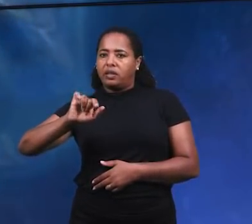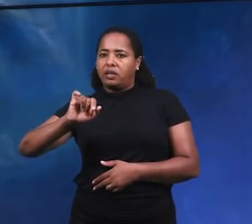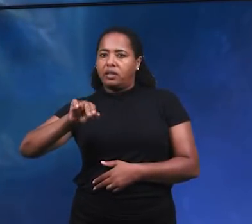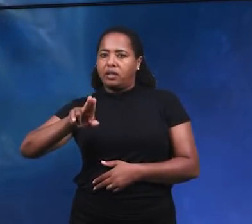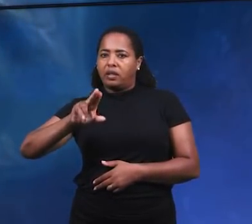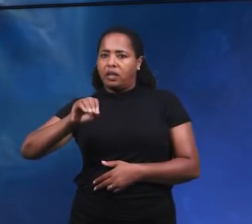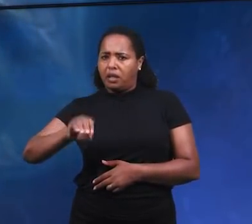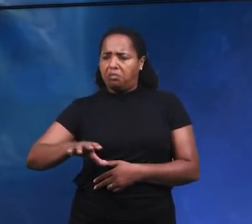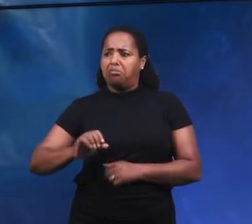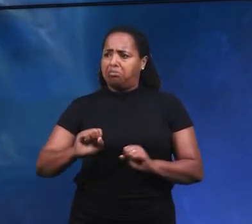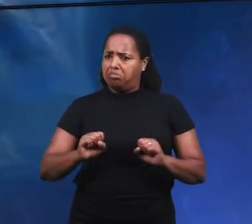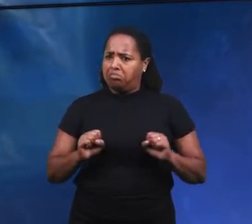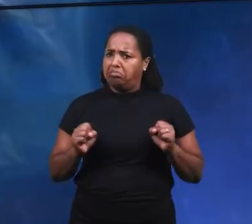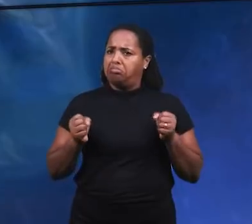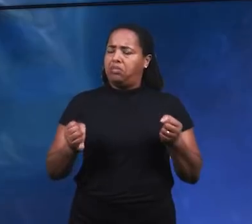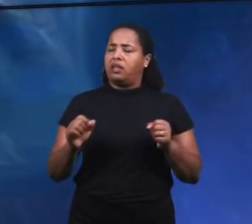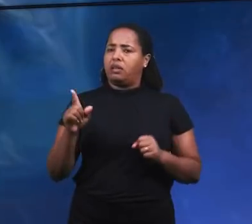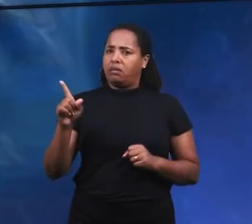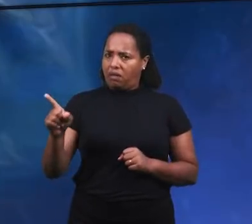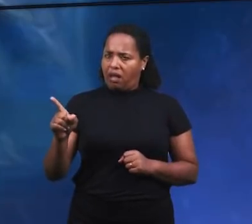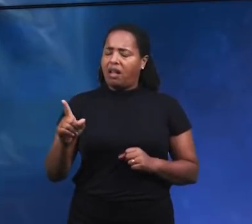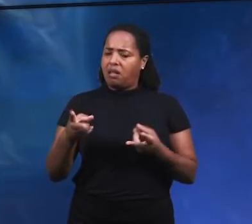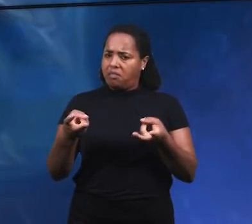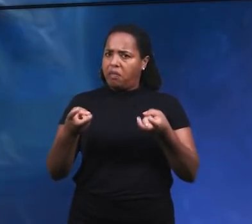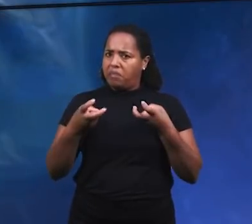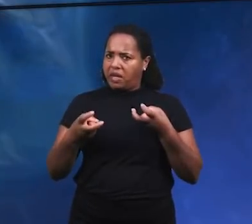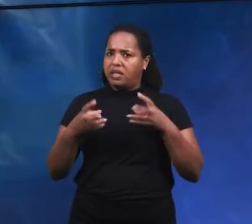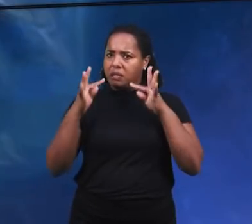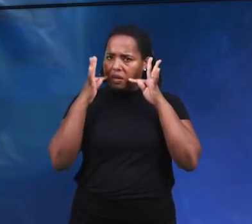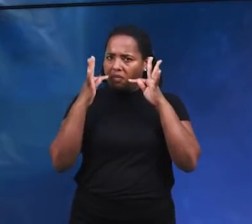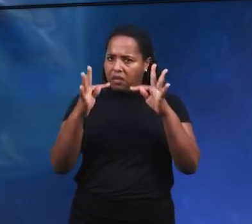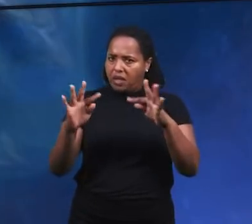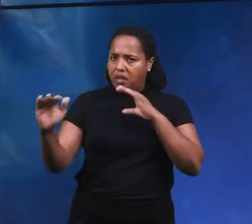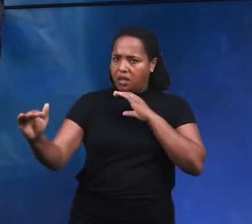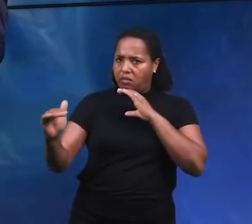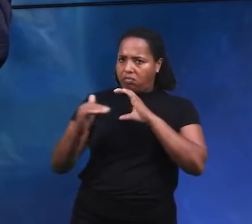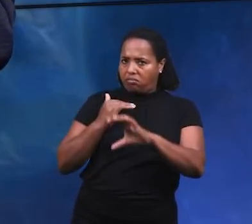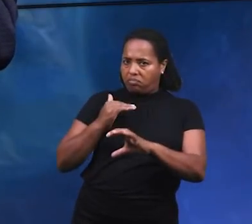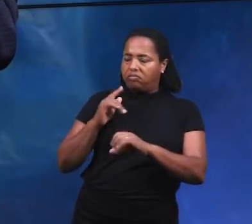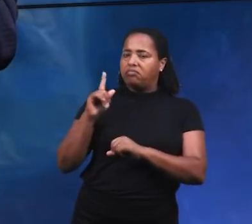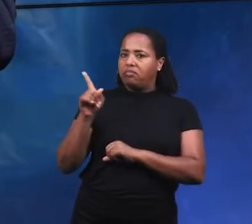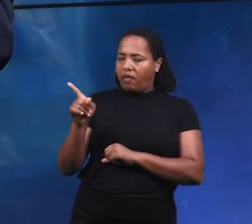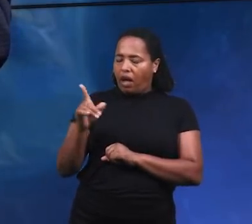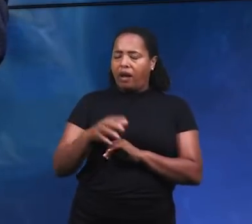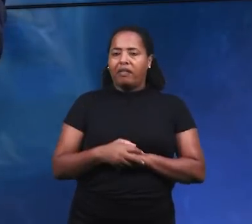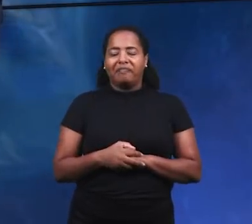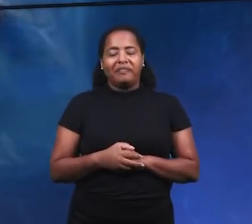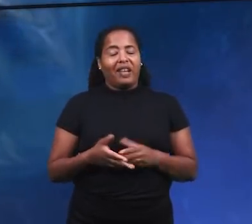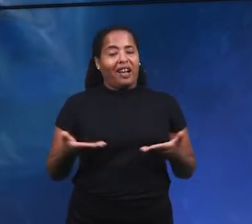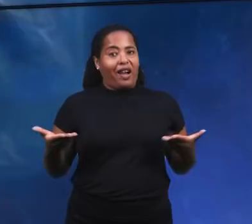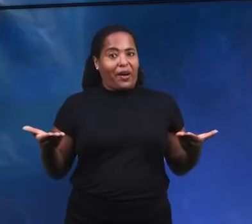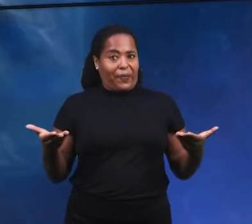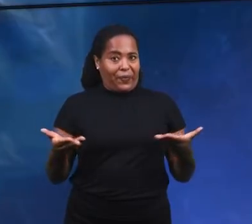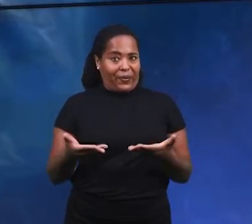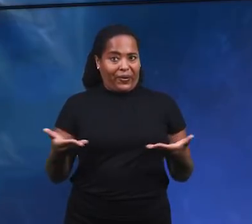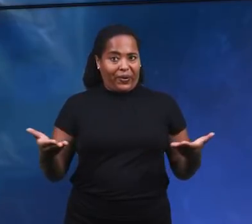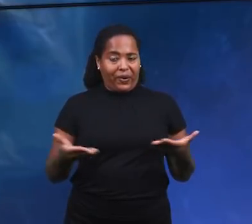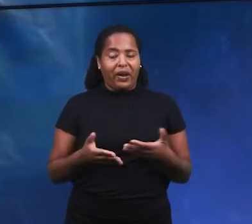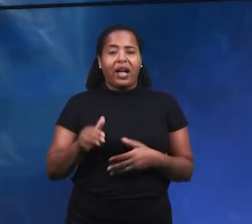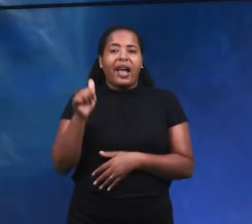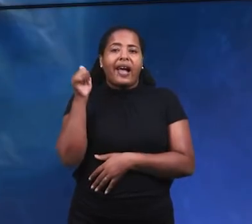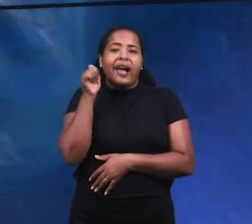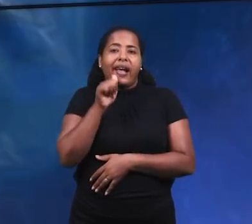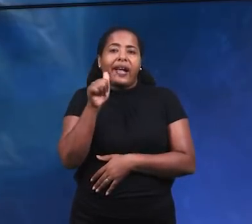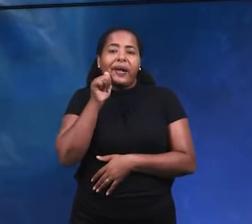muito dedicado ao trabalho daquela igreja. Isso pode se ver nos testemunhos que temos recebido da Escola Bíblica Dominical ali de